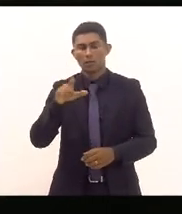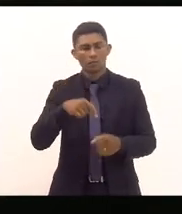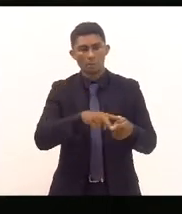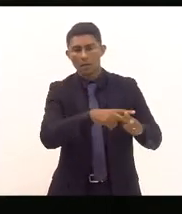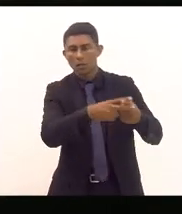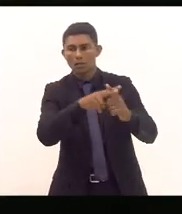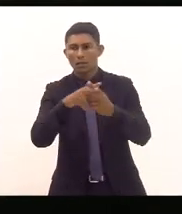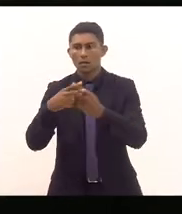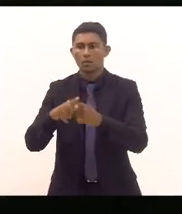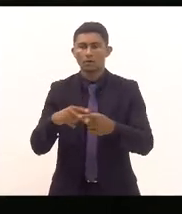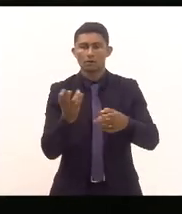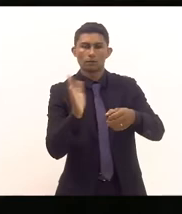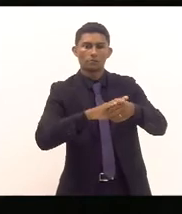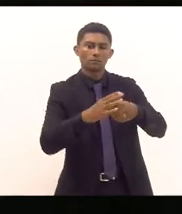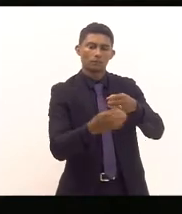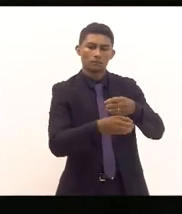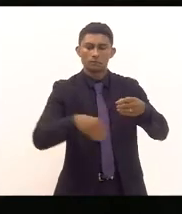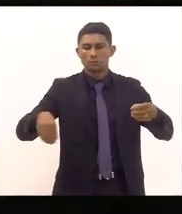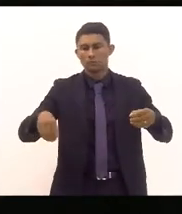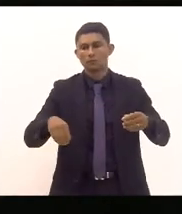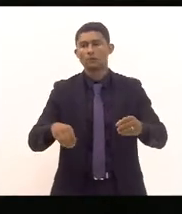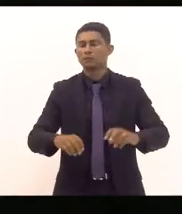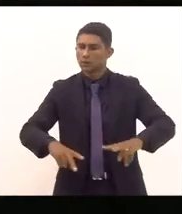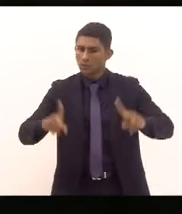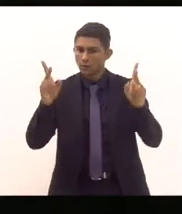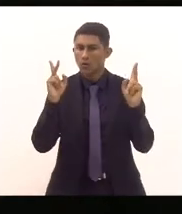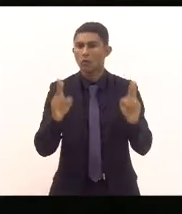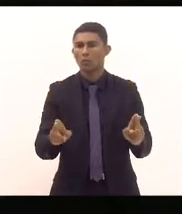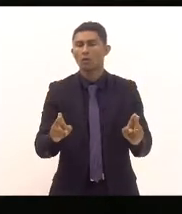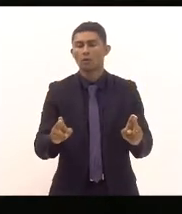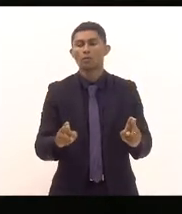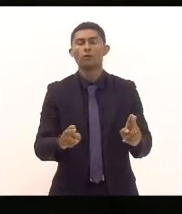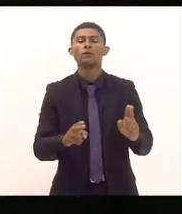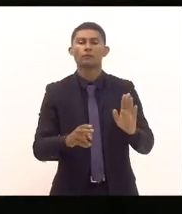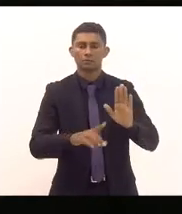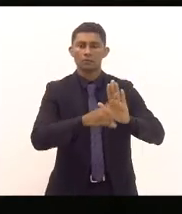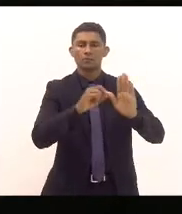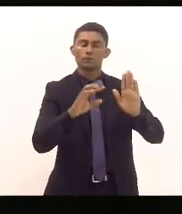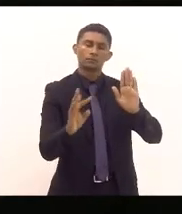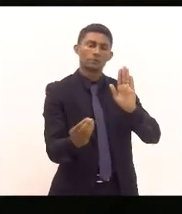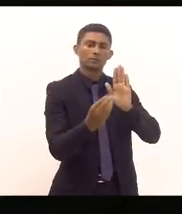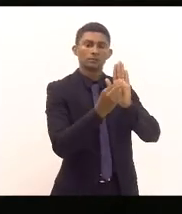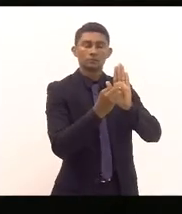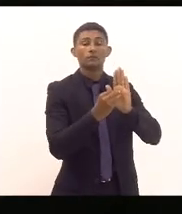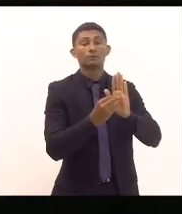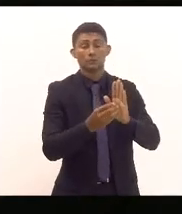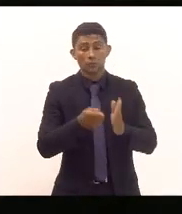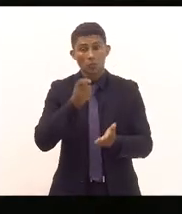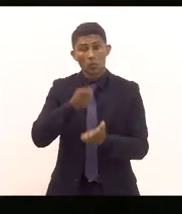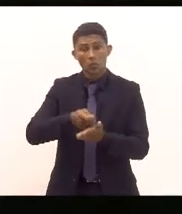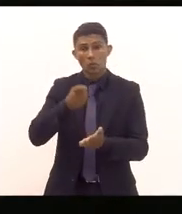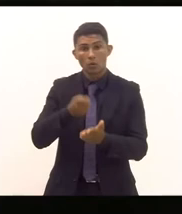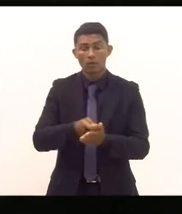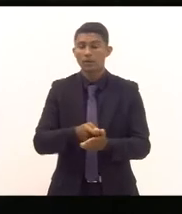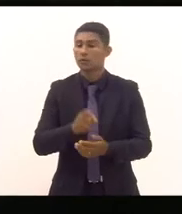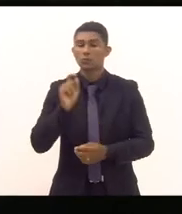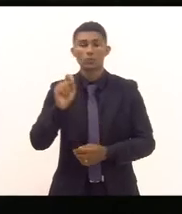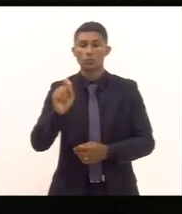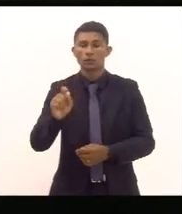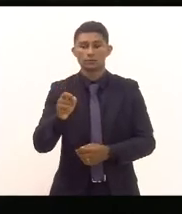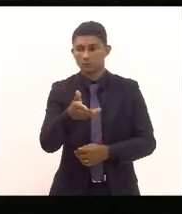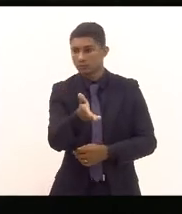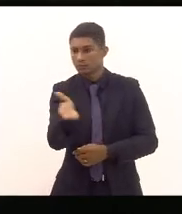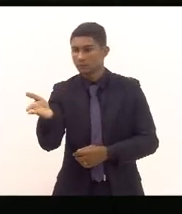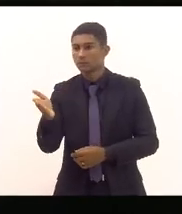da rede de esgotamento sanitário será igual ao estabelecido no caput deste artigo sendo cobrado a unicamente dos locais